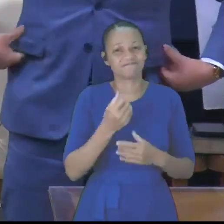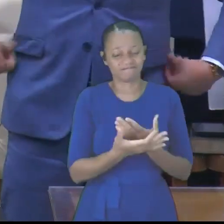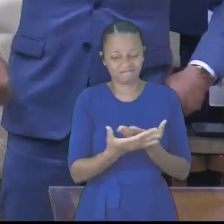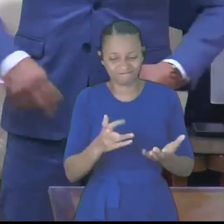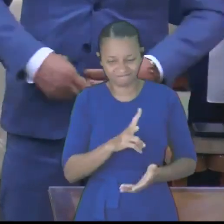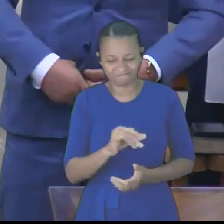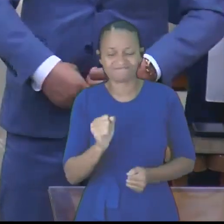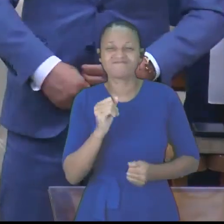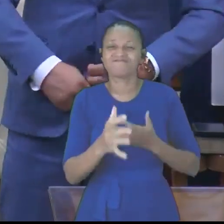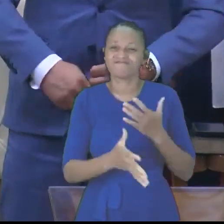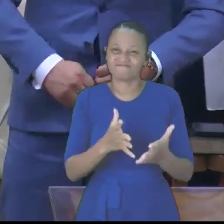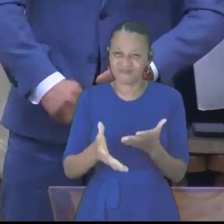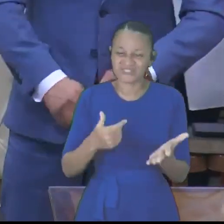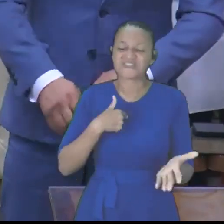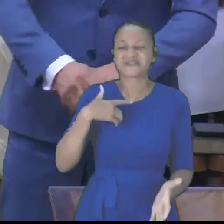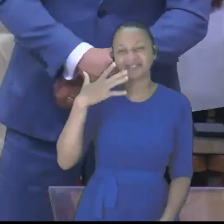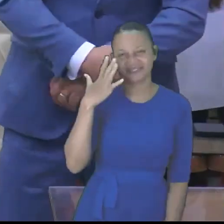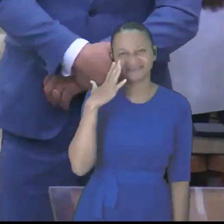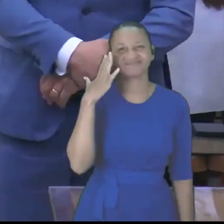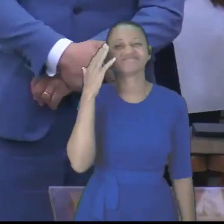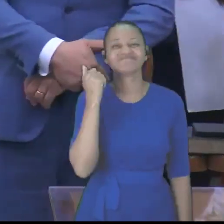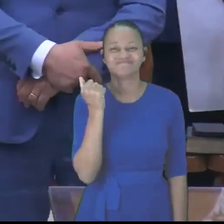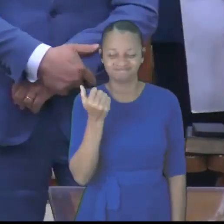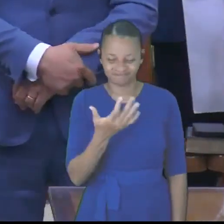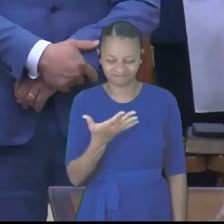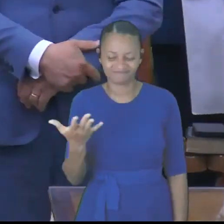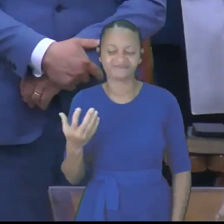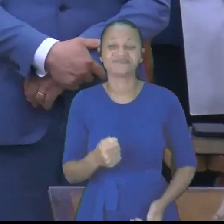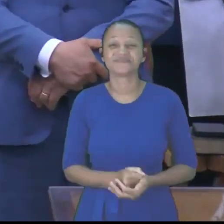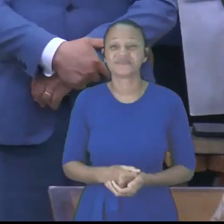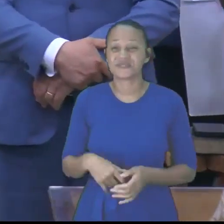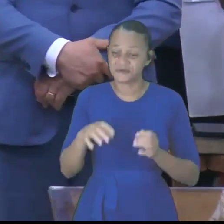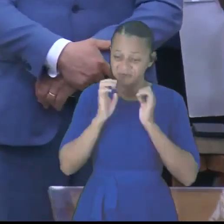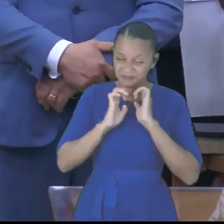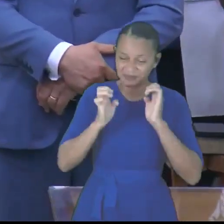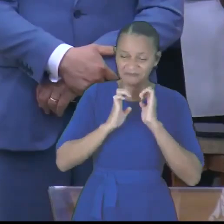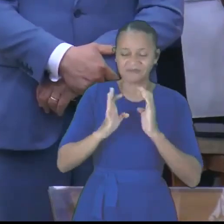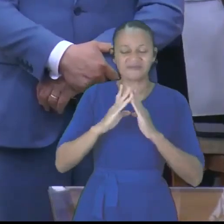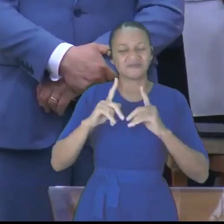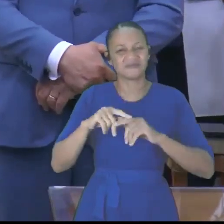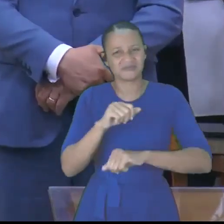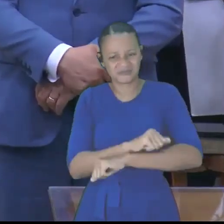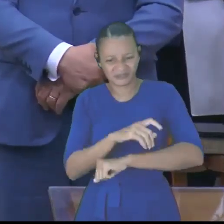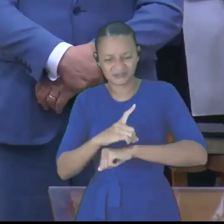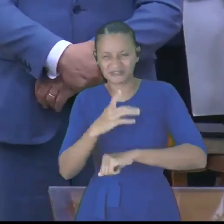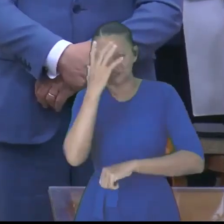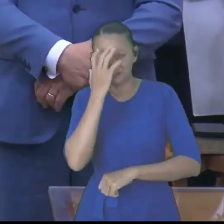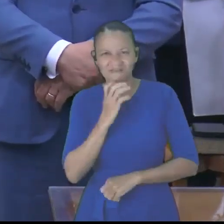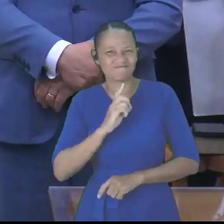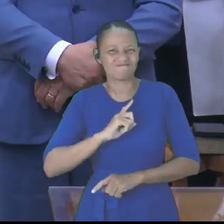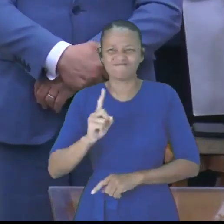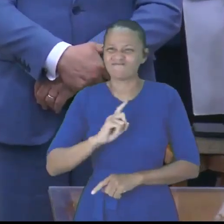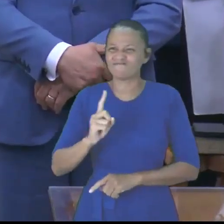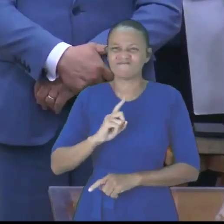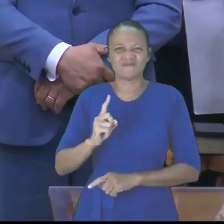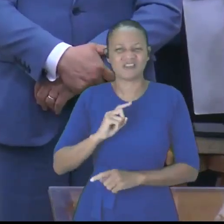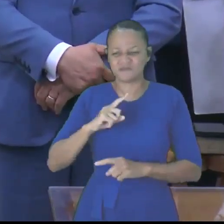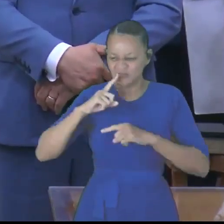vai dizer, eu sei. O evangelho da Assembleia de Deus e de outras igrejas sérias não é